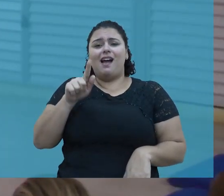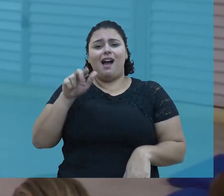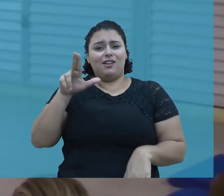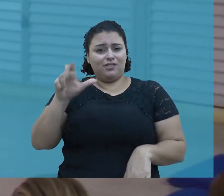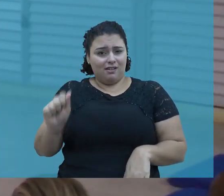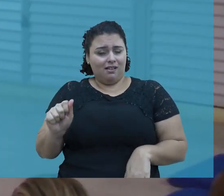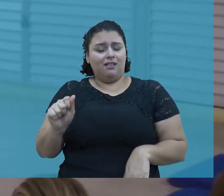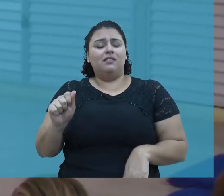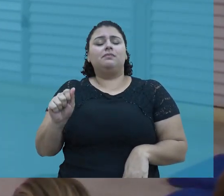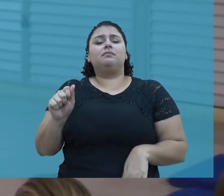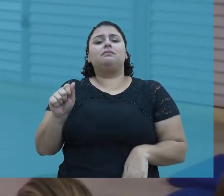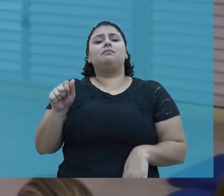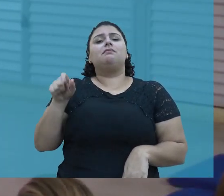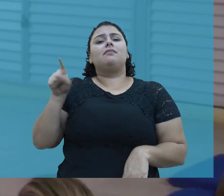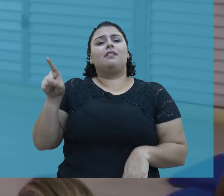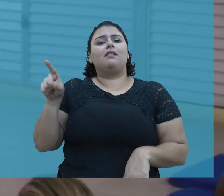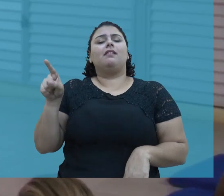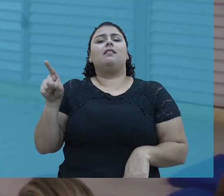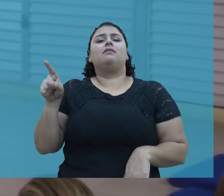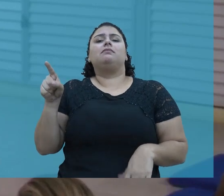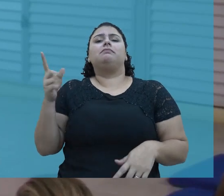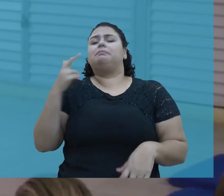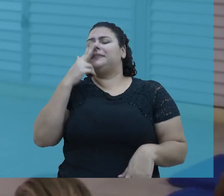A doutora Ângela se preocupou para mim.